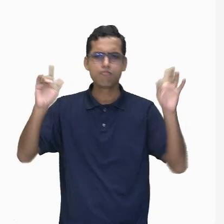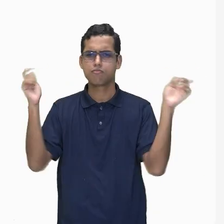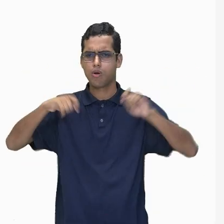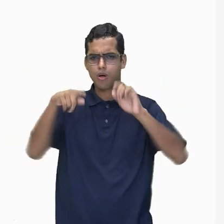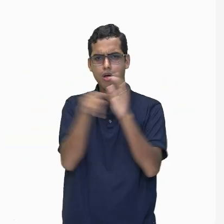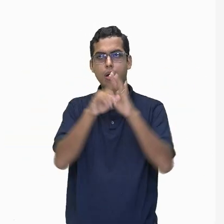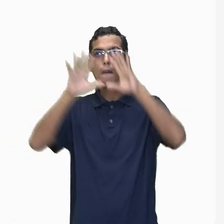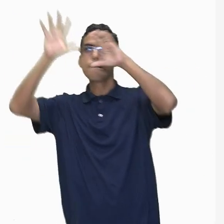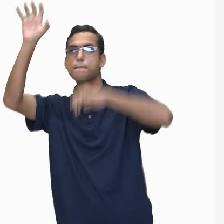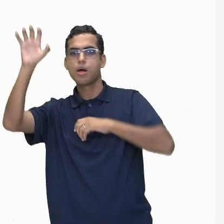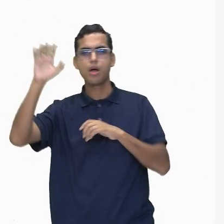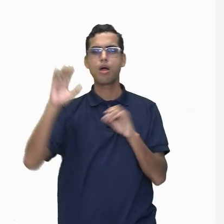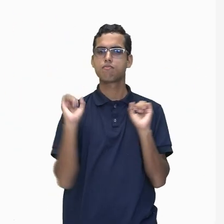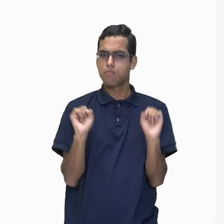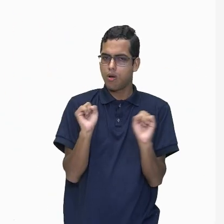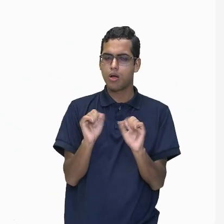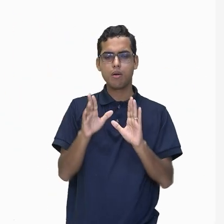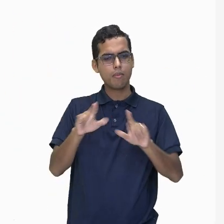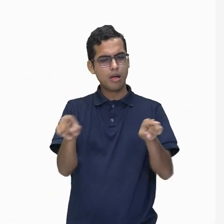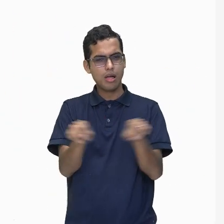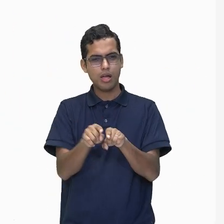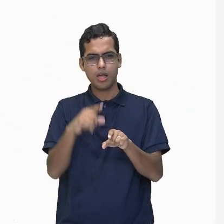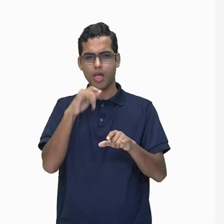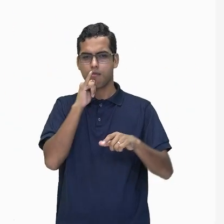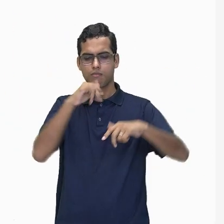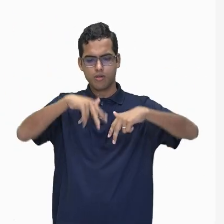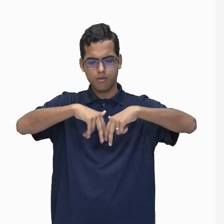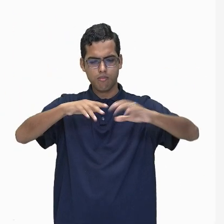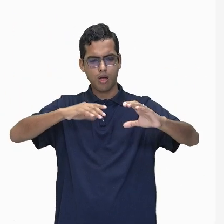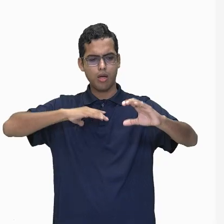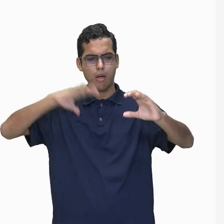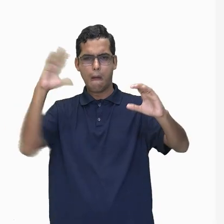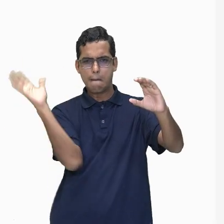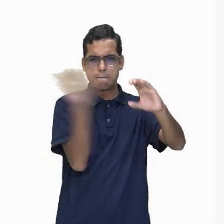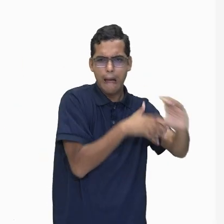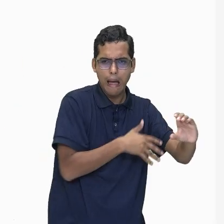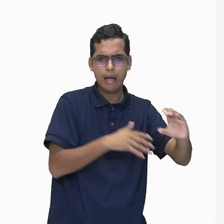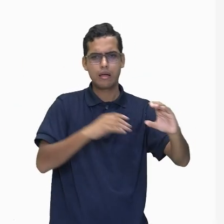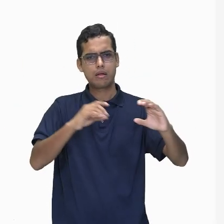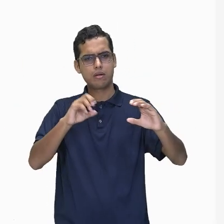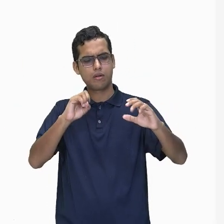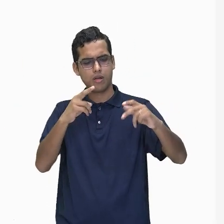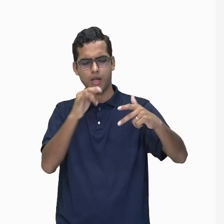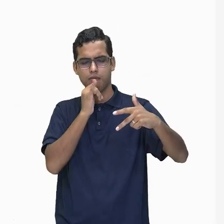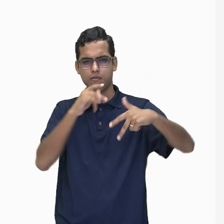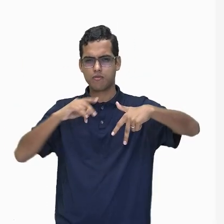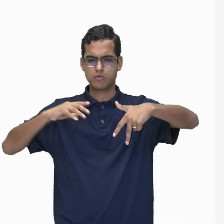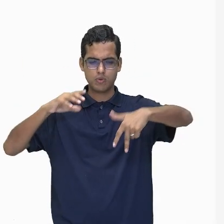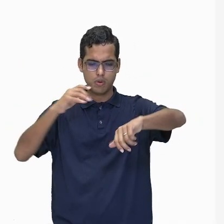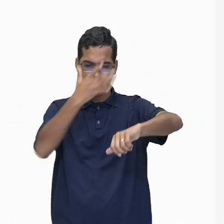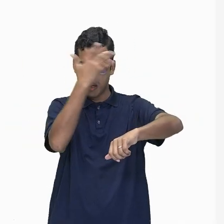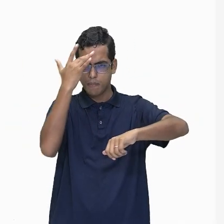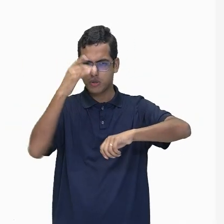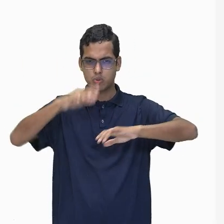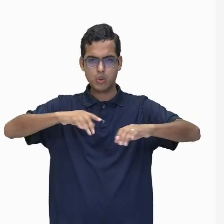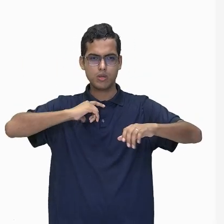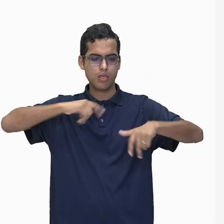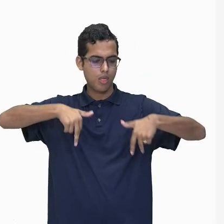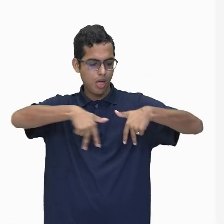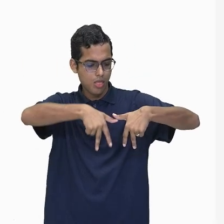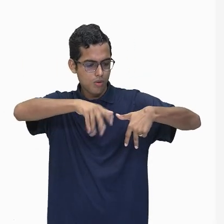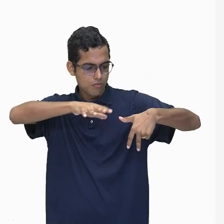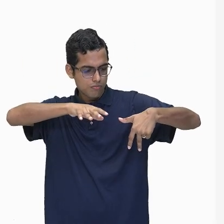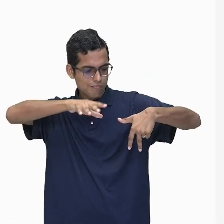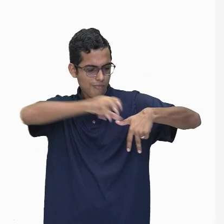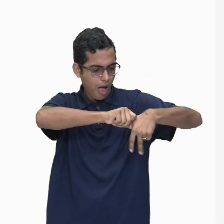bola, mas não pode tapear, não pode bater, não pode segurar o braço do adversário, certo?